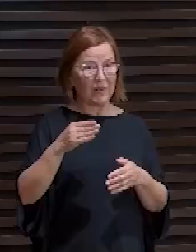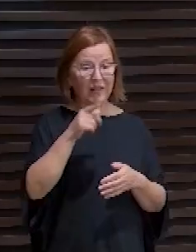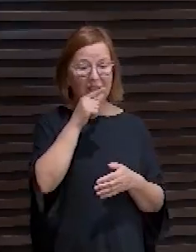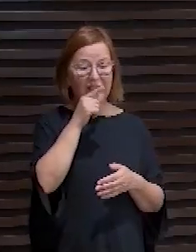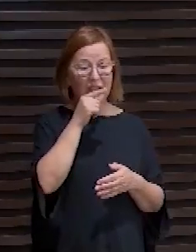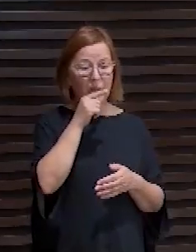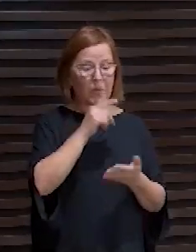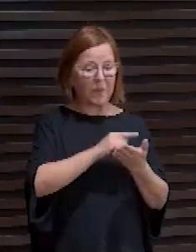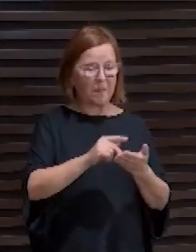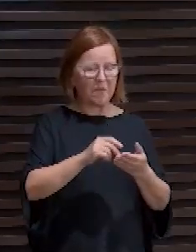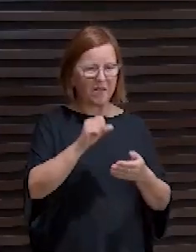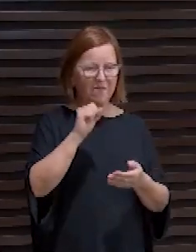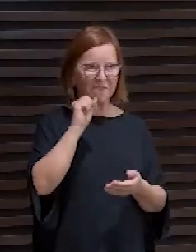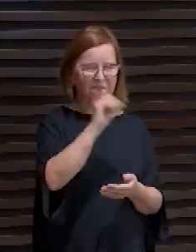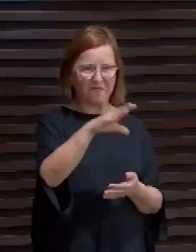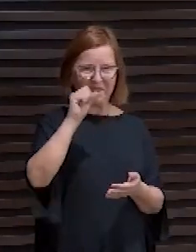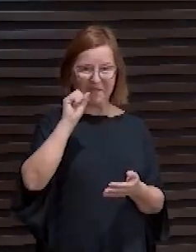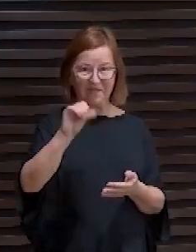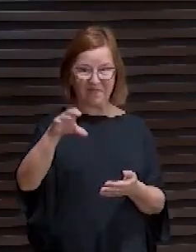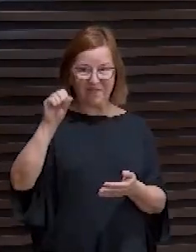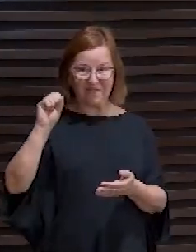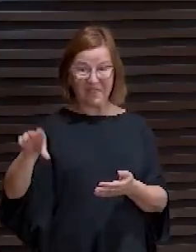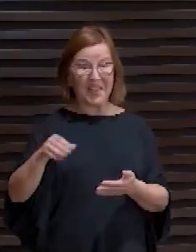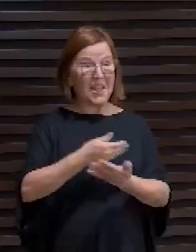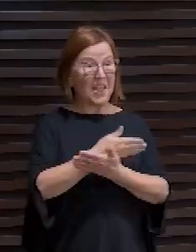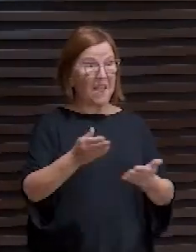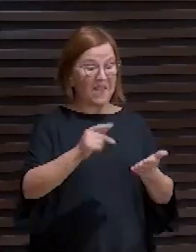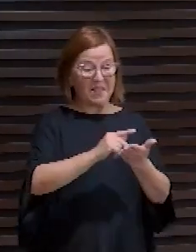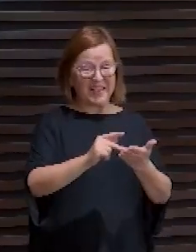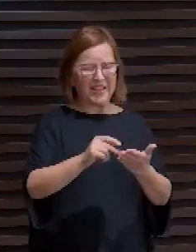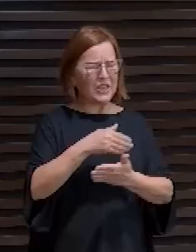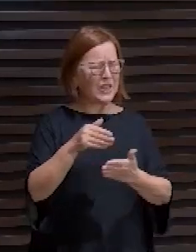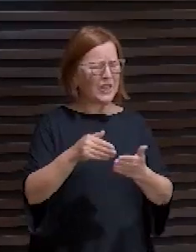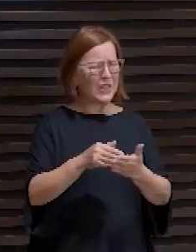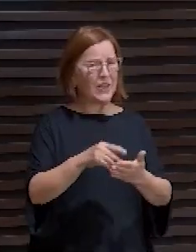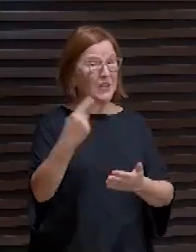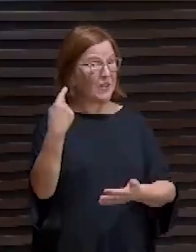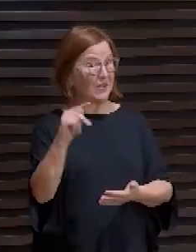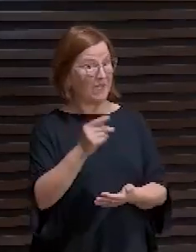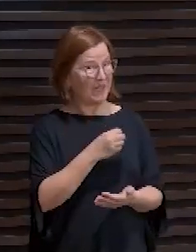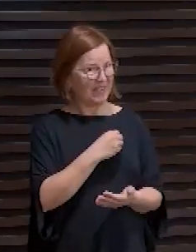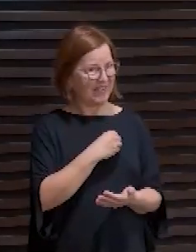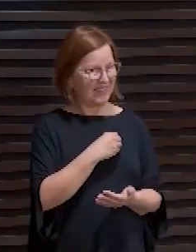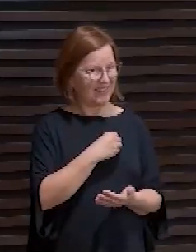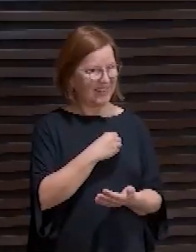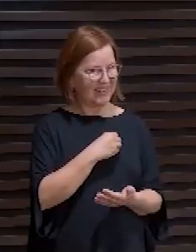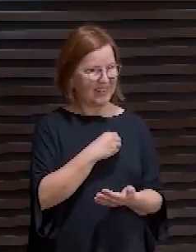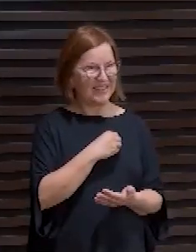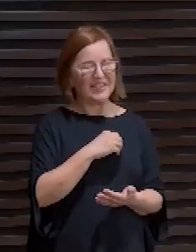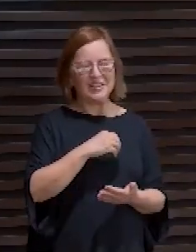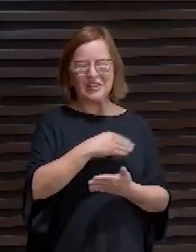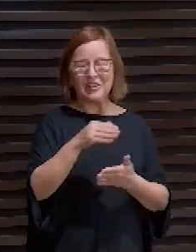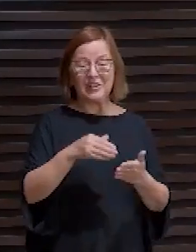e ficareis purificados de todas as vossas imundícias, de todos os vossos ídolos